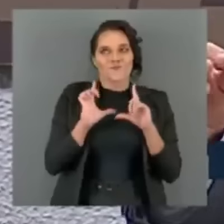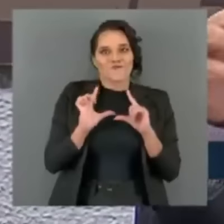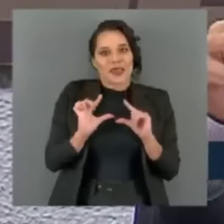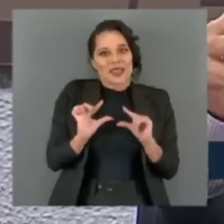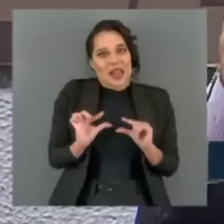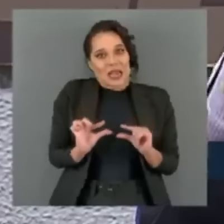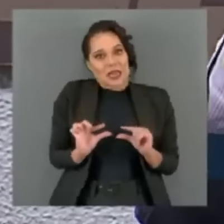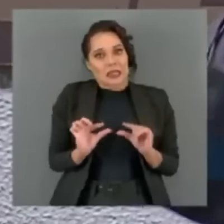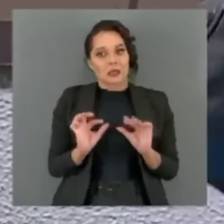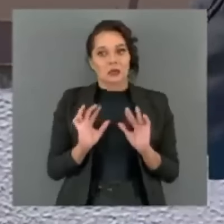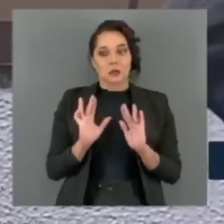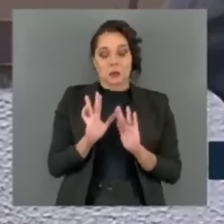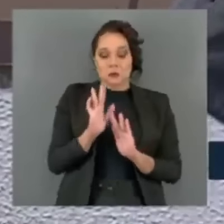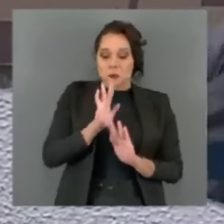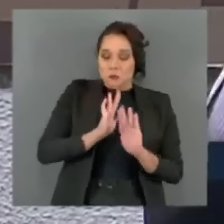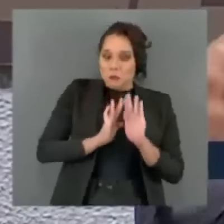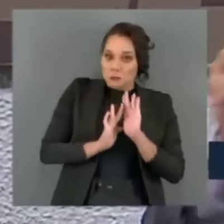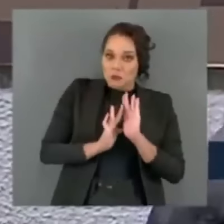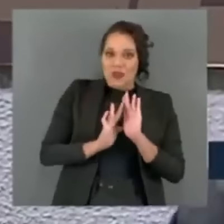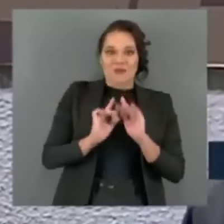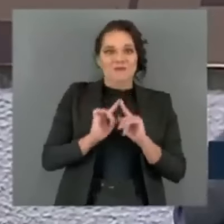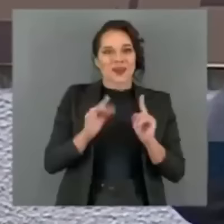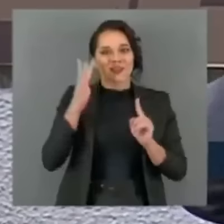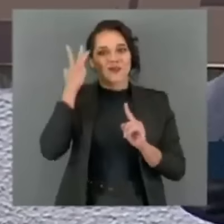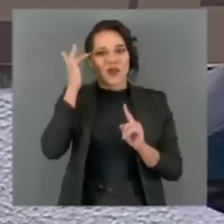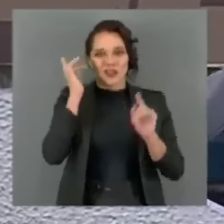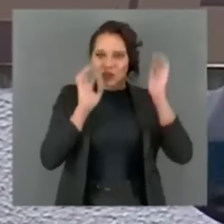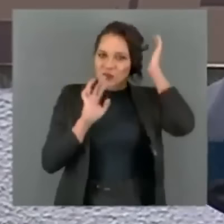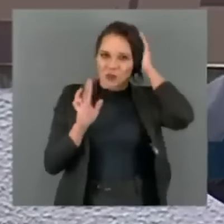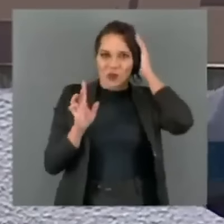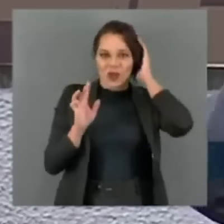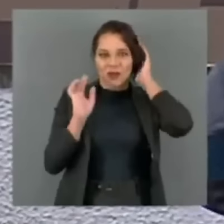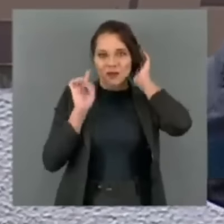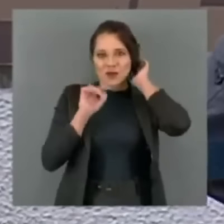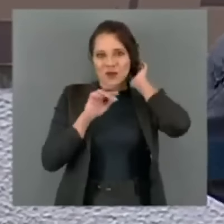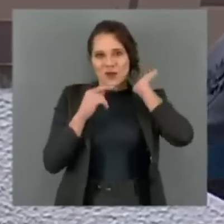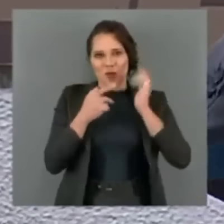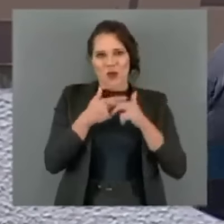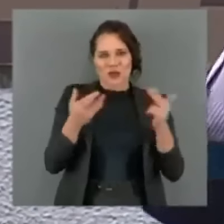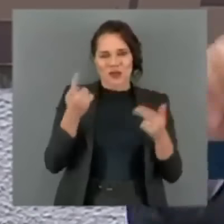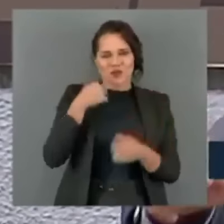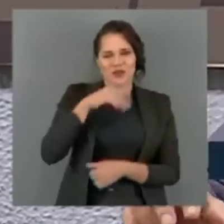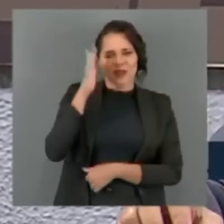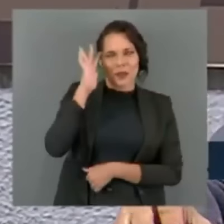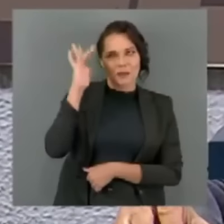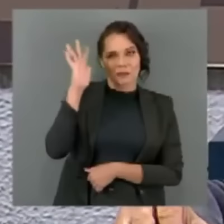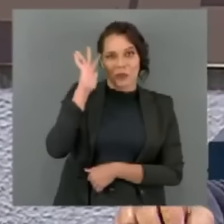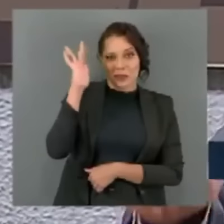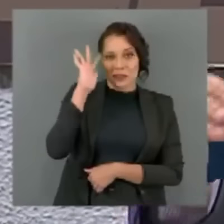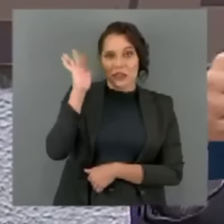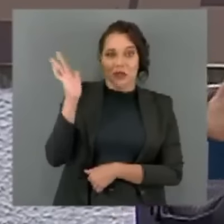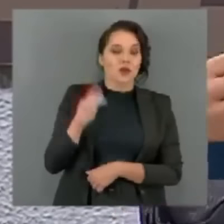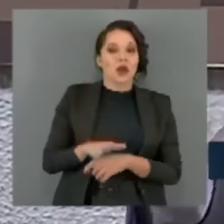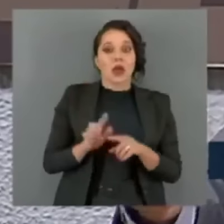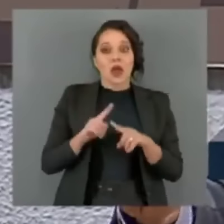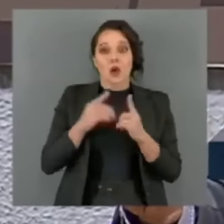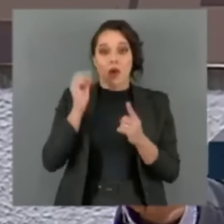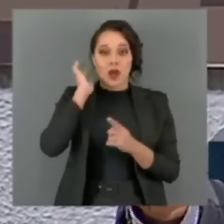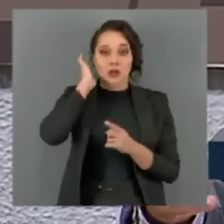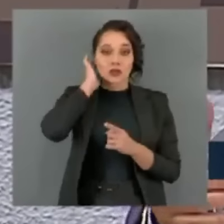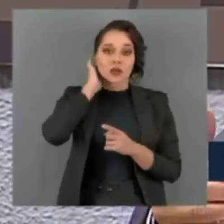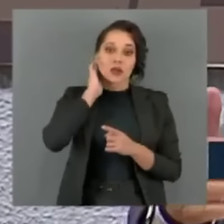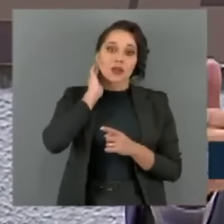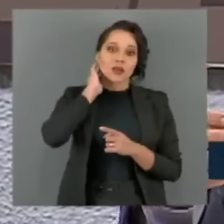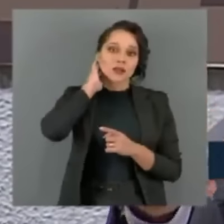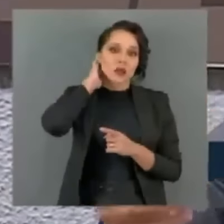México, mas tenho a impressão que não é pelos motivos a que a senhora, de alguma maneira sutil, aludiu. Acho que eles estão numa